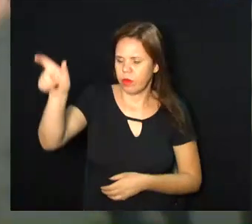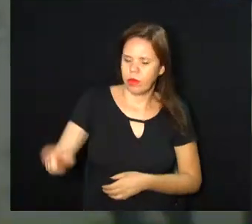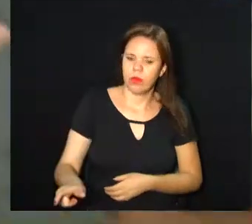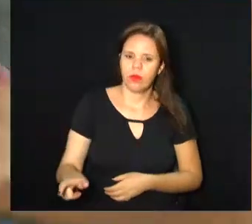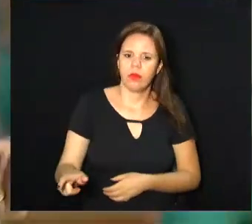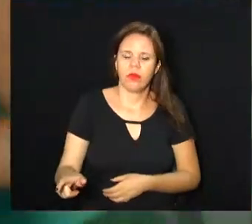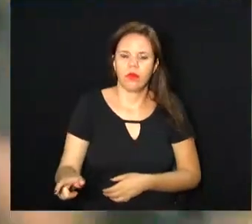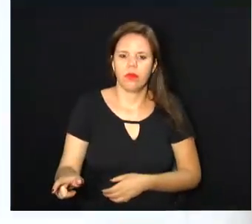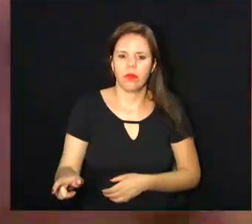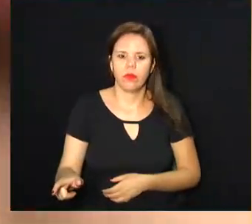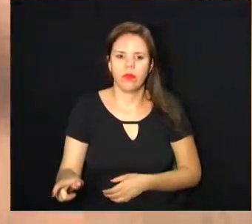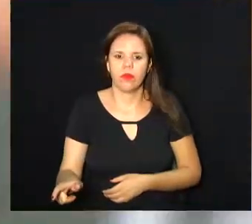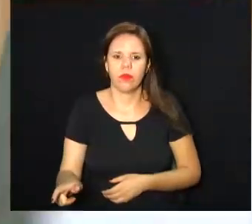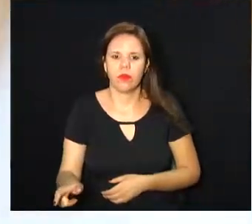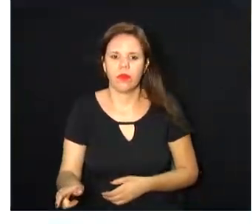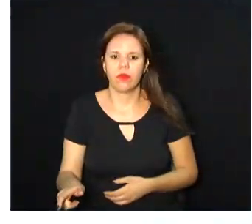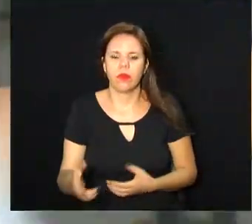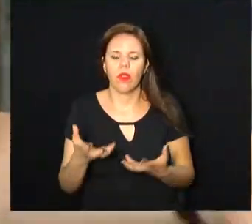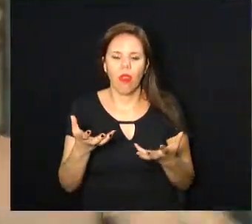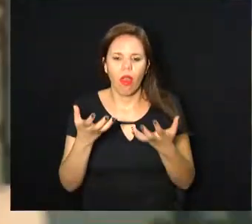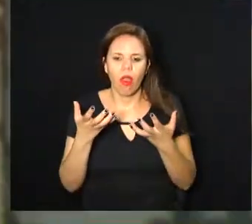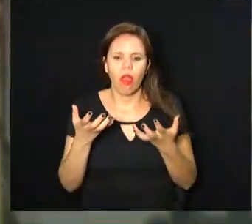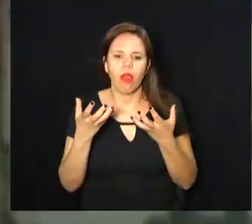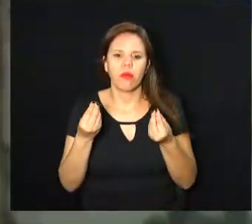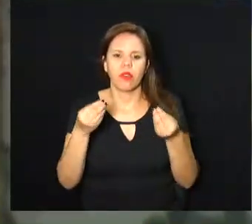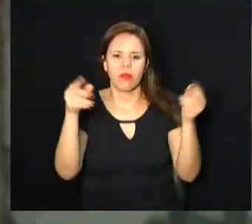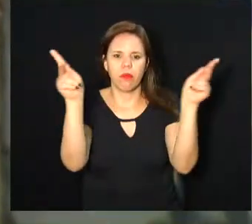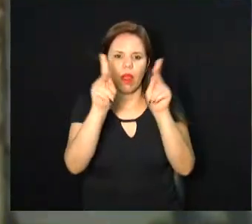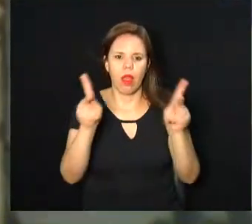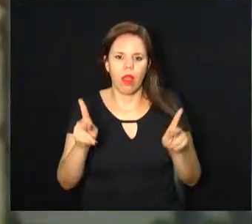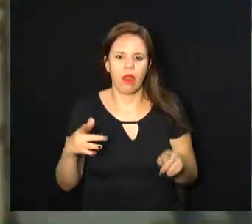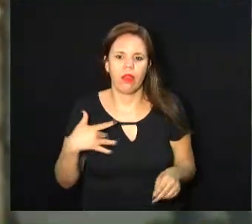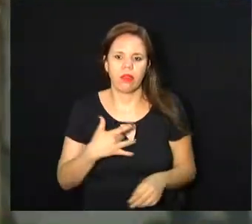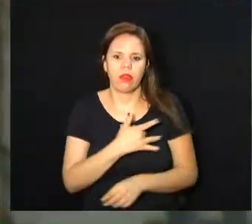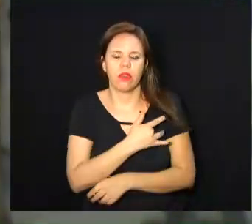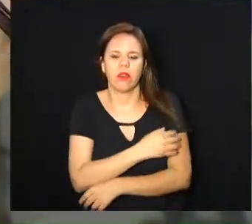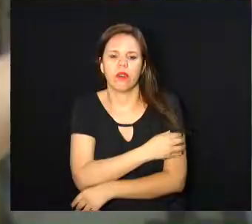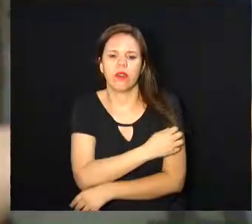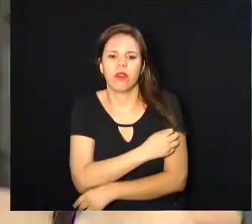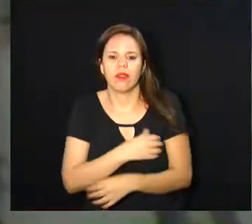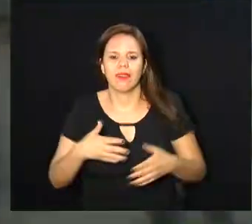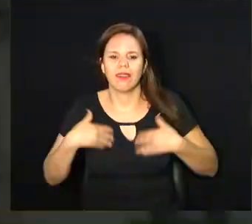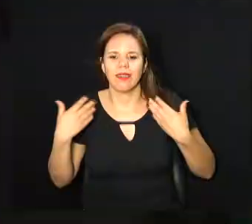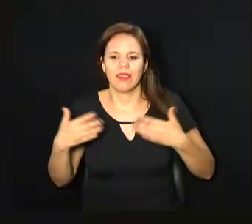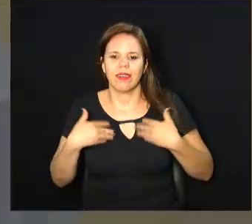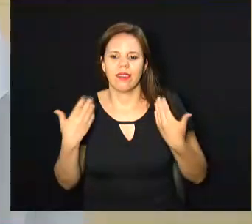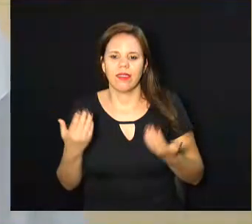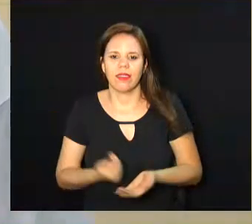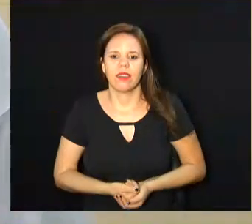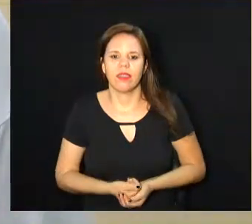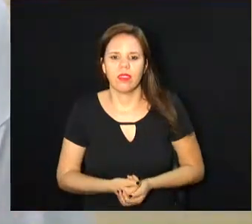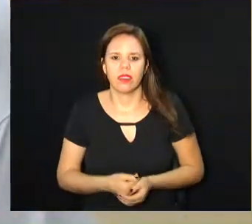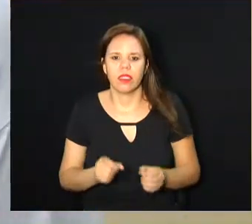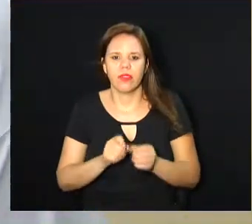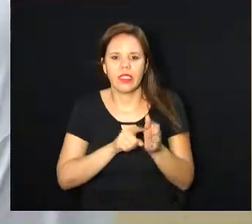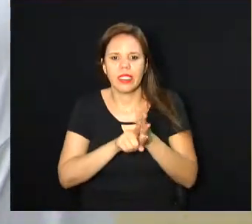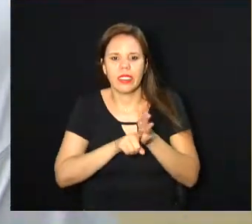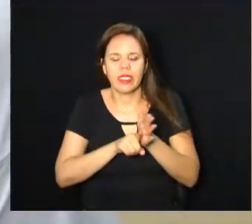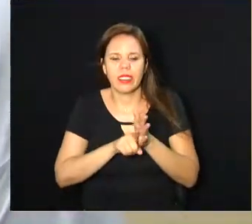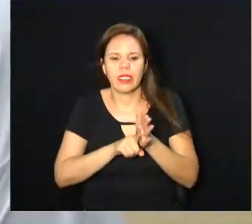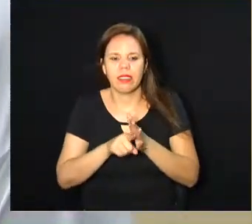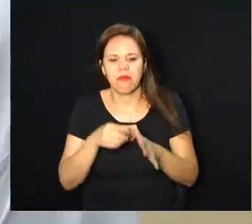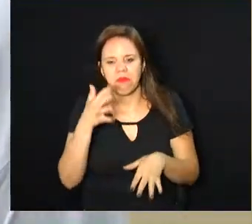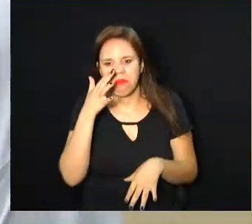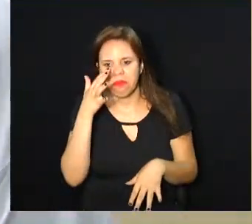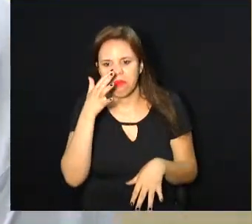alguém desejou muita paz, muita saúde, muitas alegrias. Eu fiz uma pesquisa e fiquei